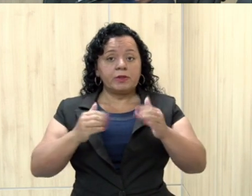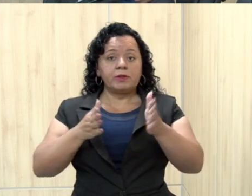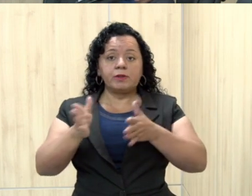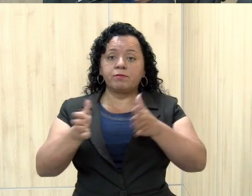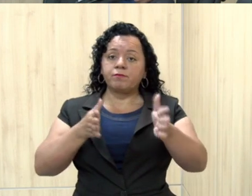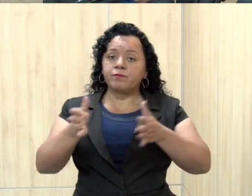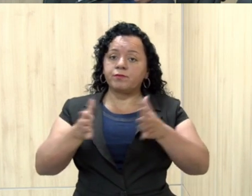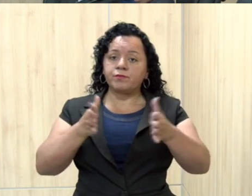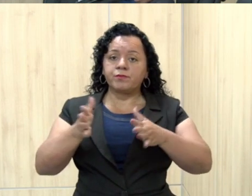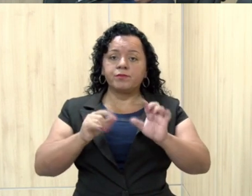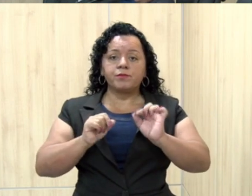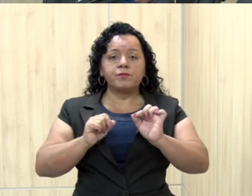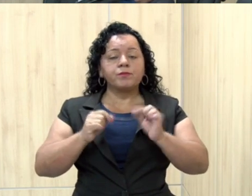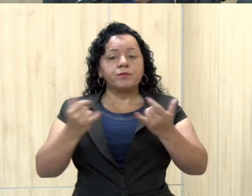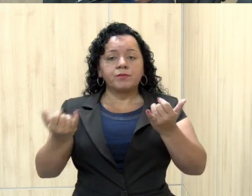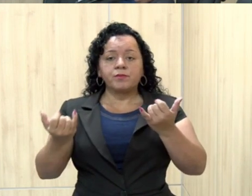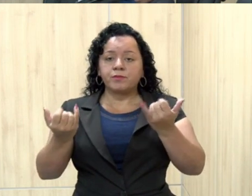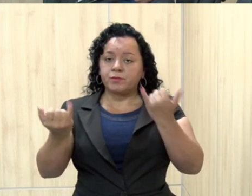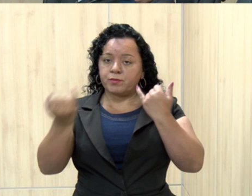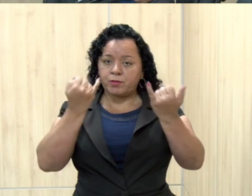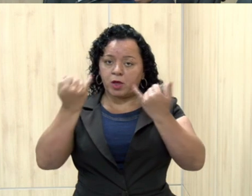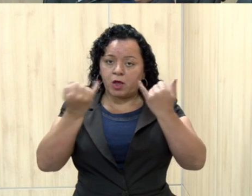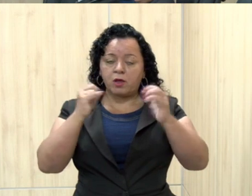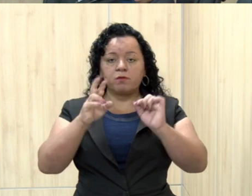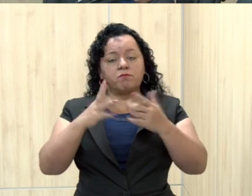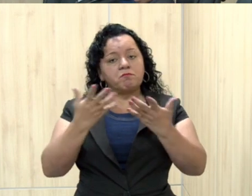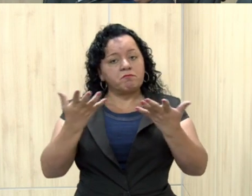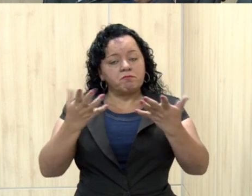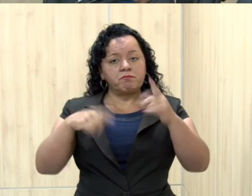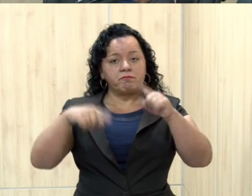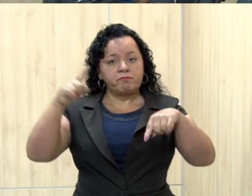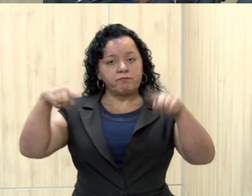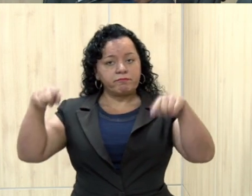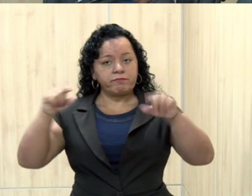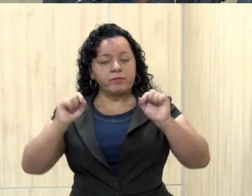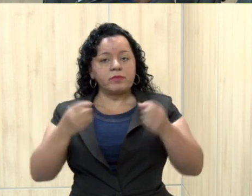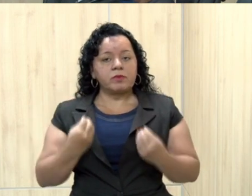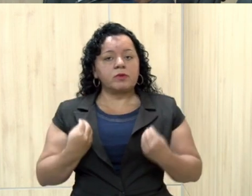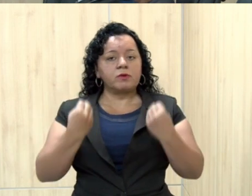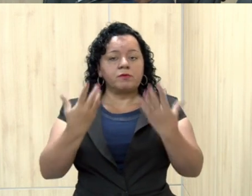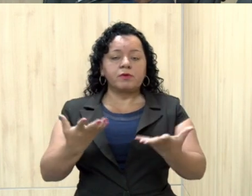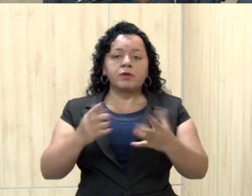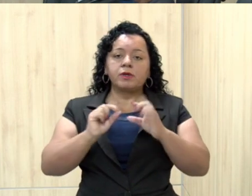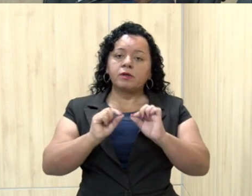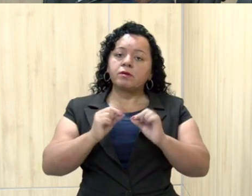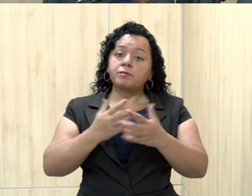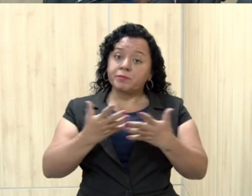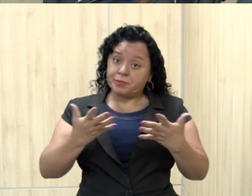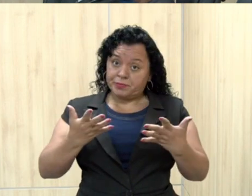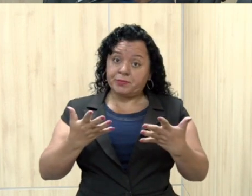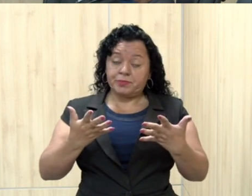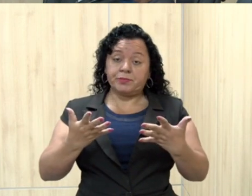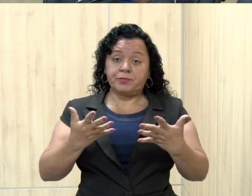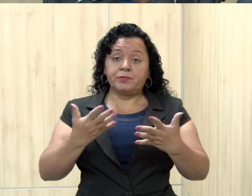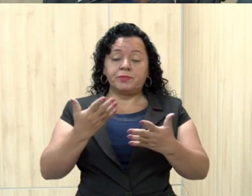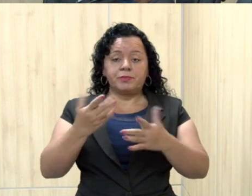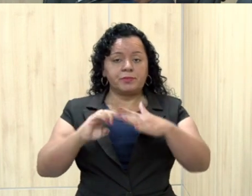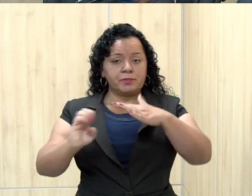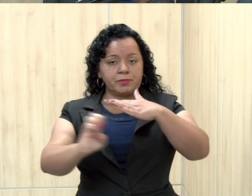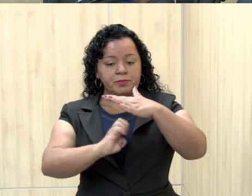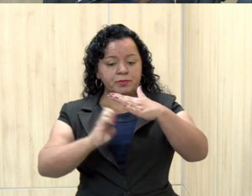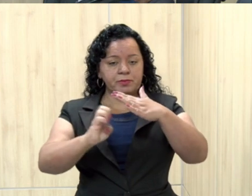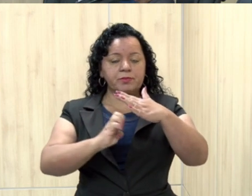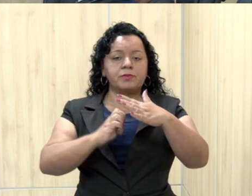fluxo de dados utilizados e ofertados pela prestadora do